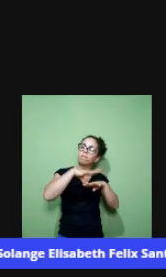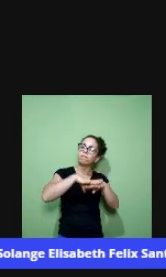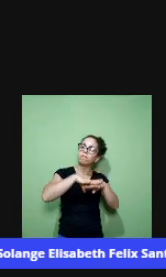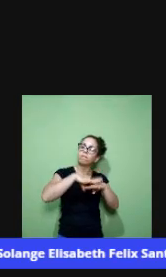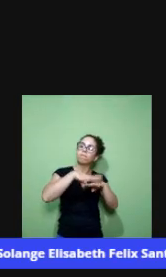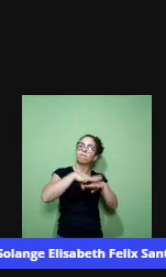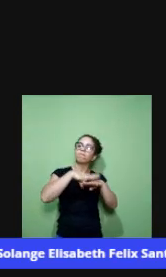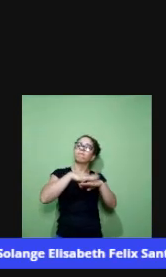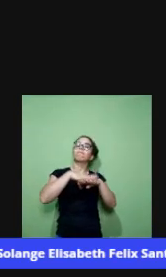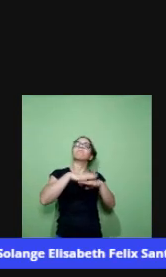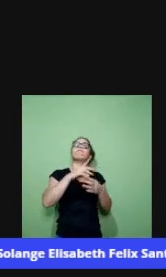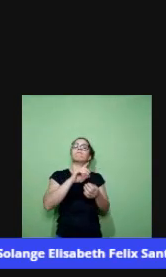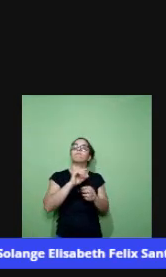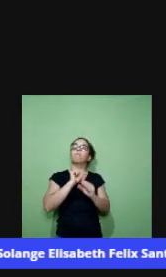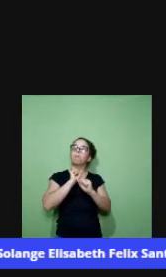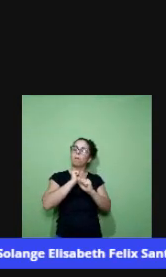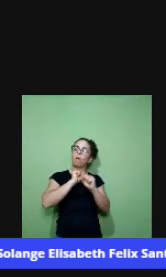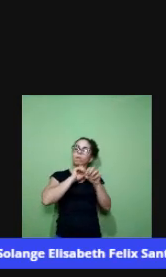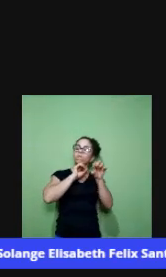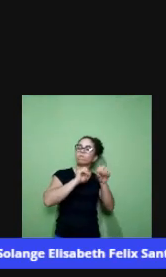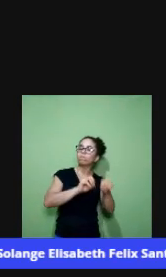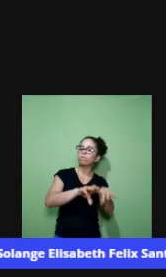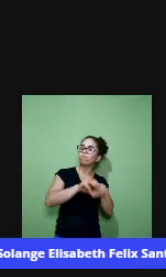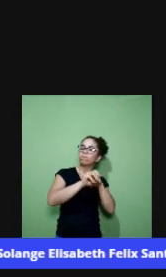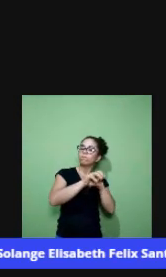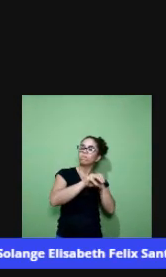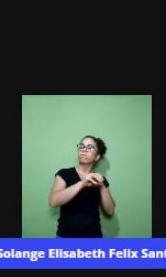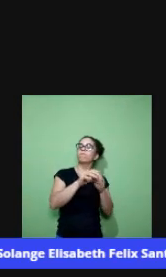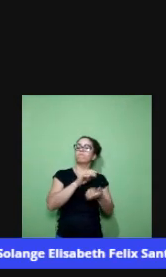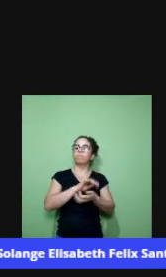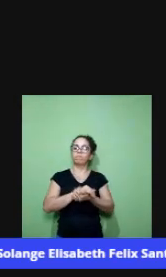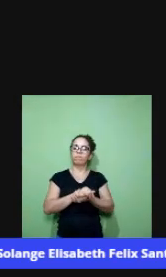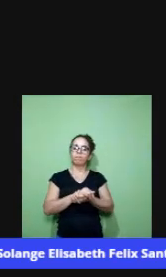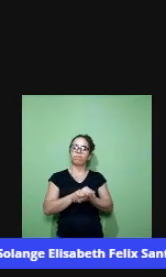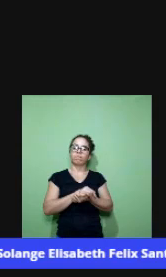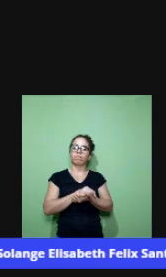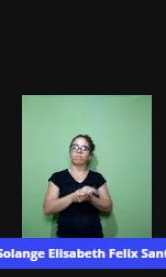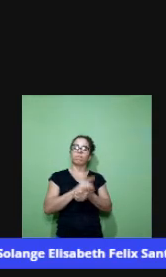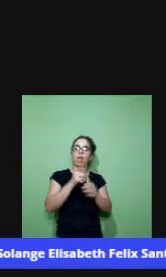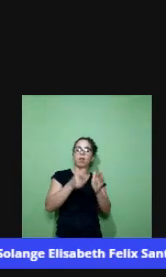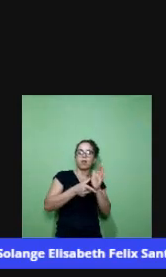tampinhas, para trabalhar matemática. Nesse joguinho a gente pode trabalhar,